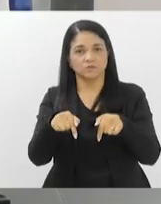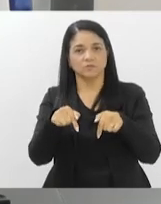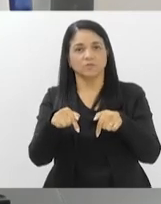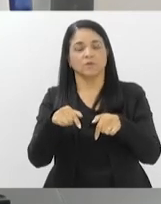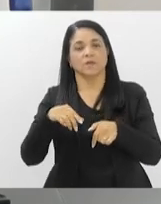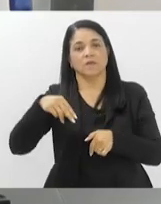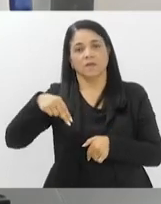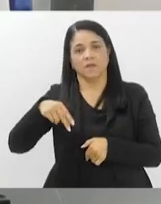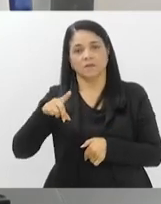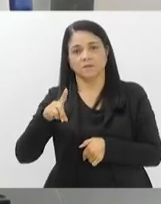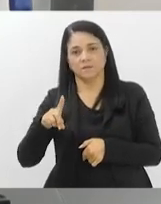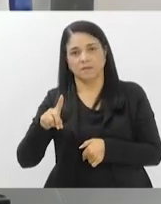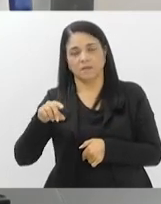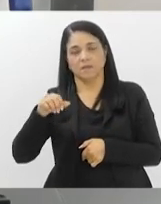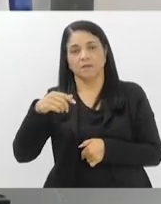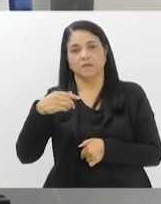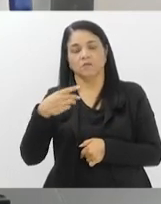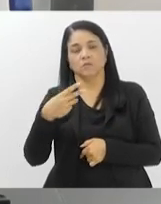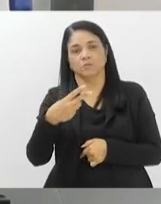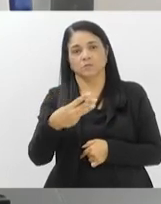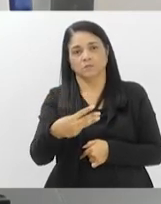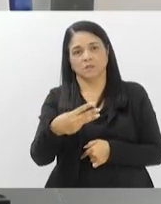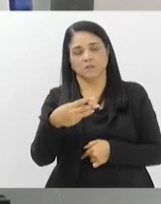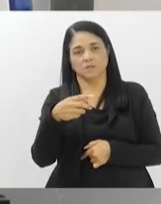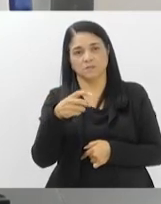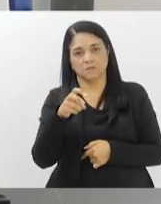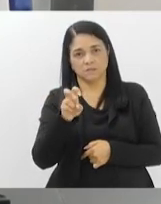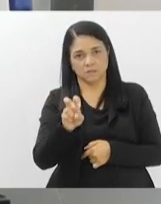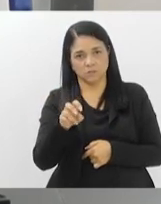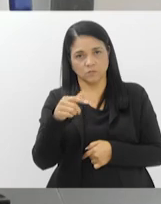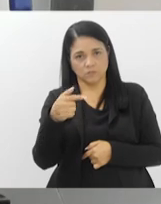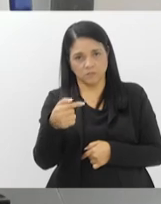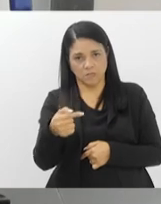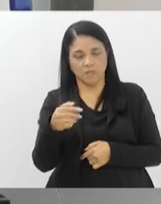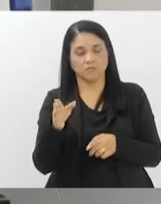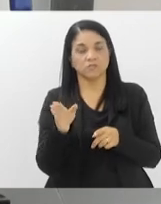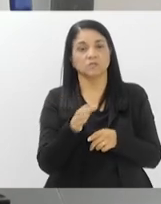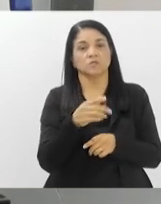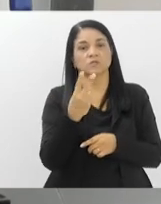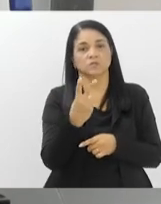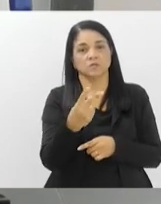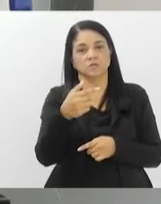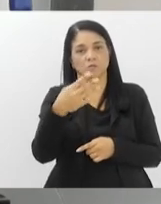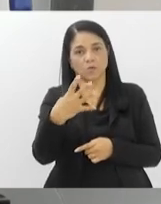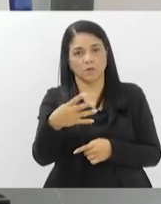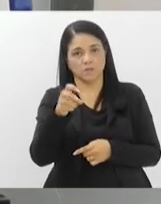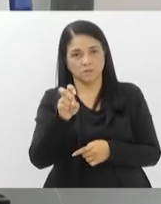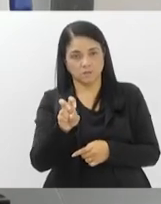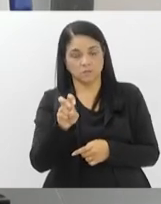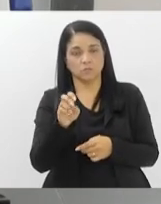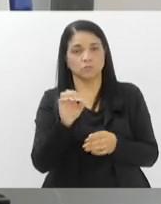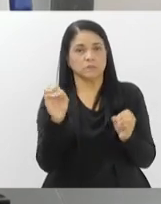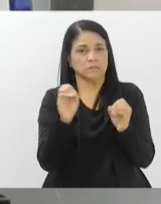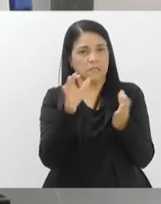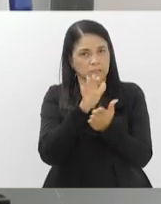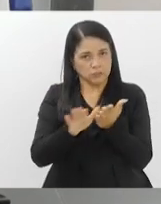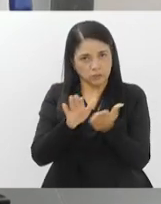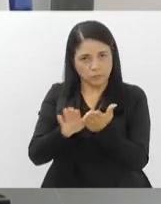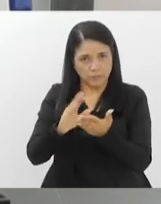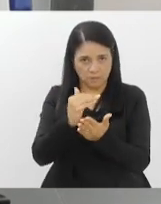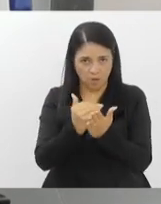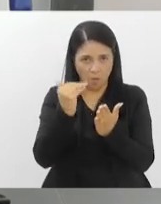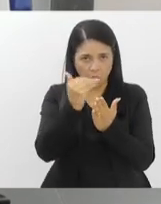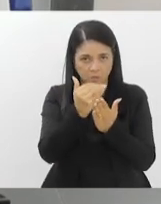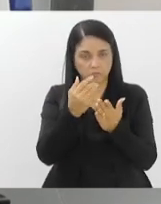número 357 de 91 e 245 de 87, sem aumento de despesa, e da